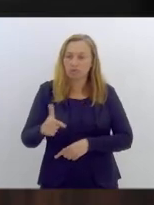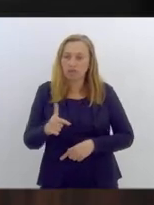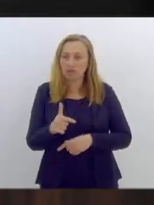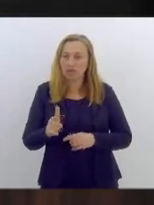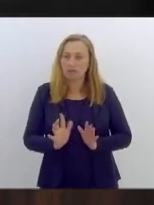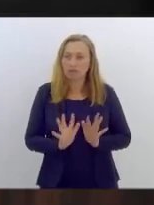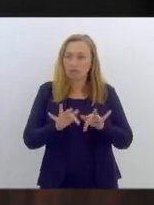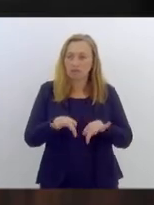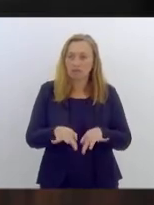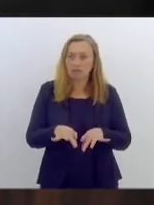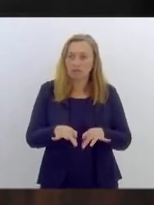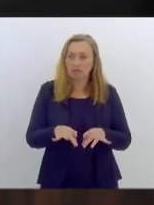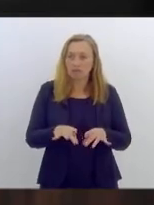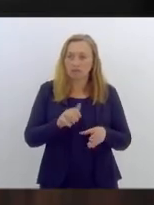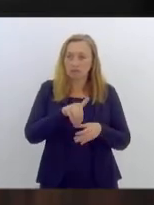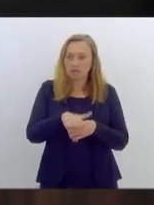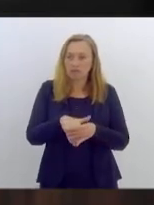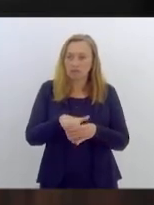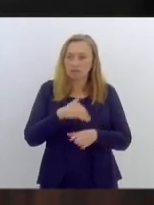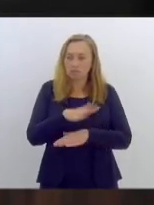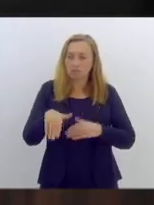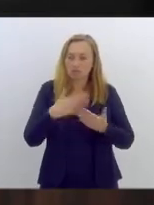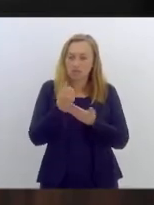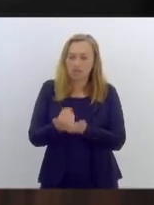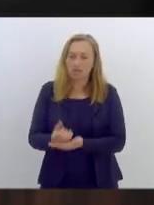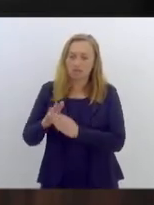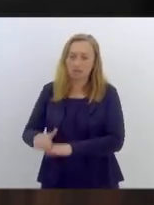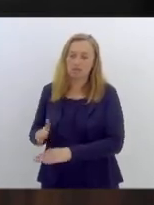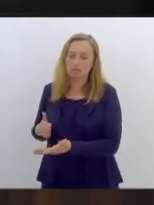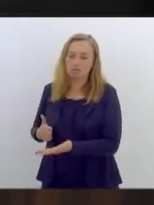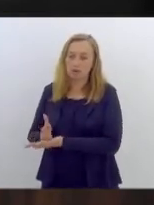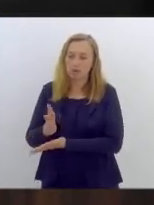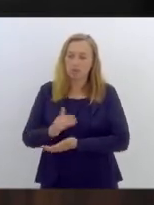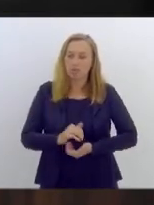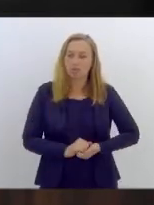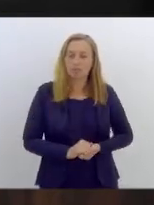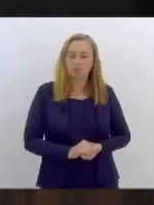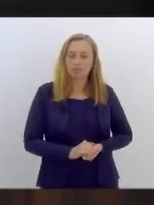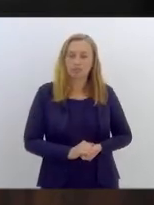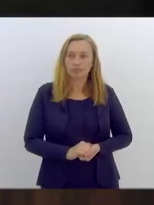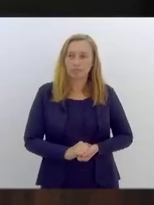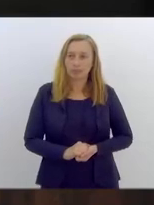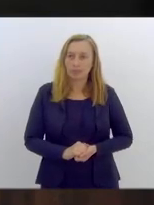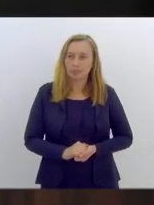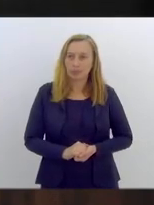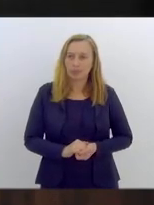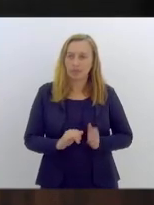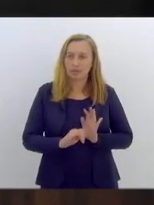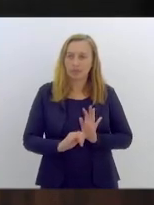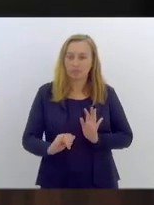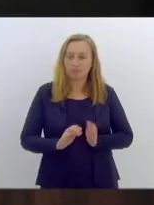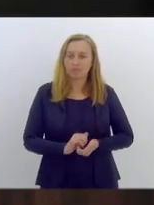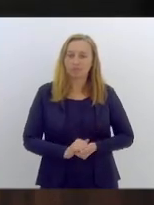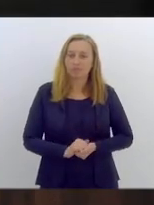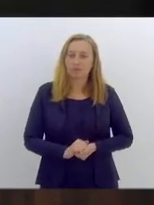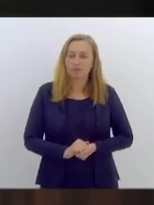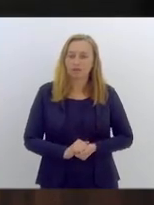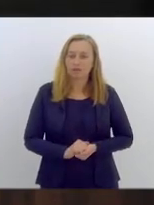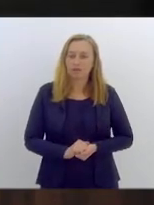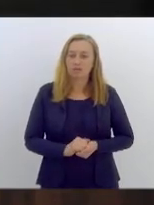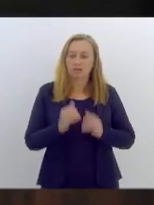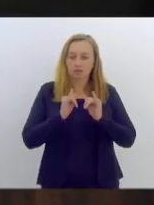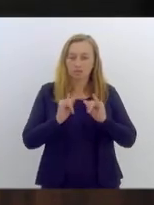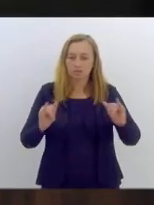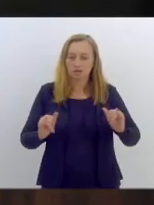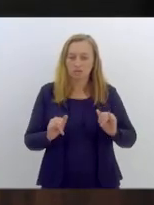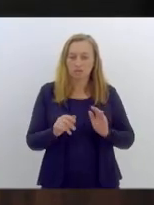queira discutir, encerrada a discussão, em votação. Senhores que aprovam, permaneçam como estão. Aprovado, vai a promulgação.